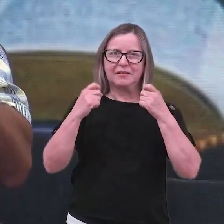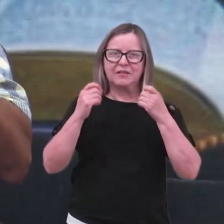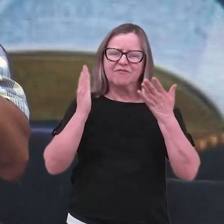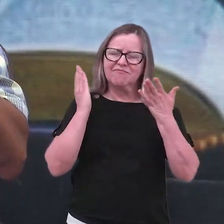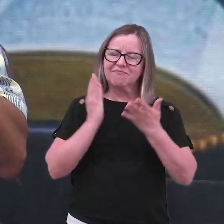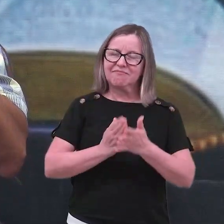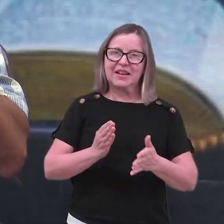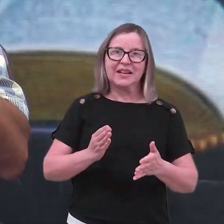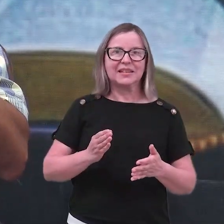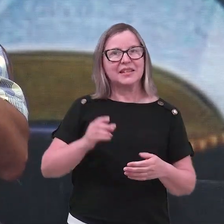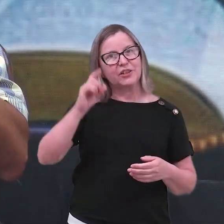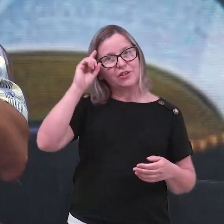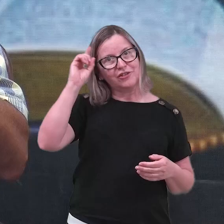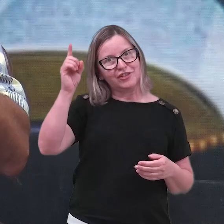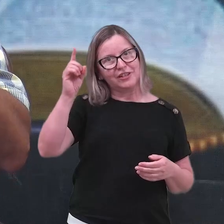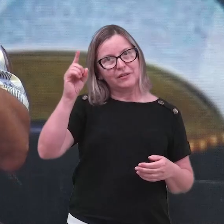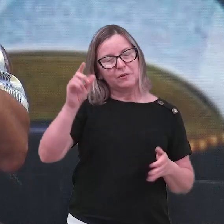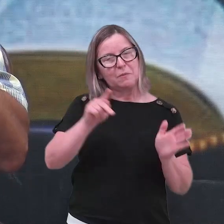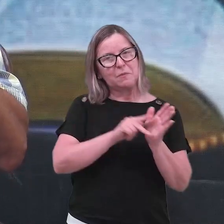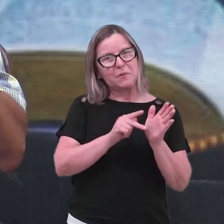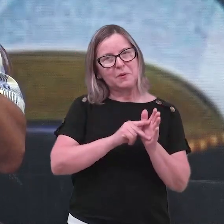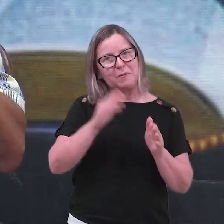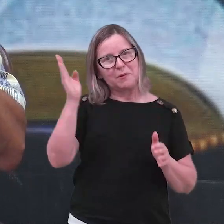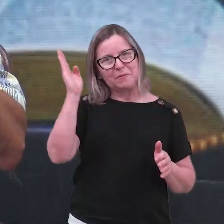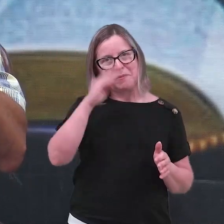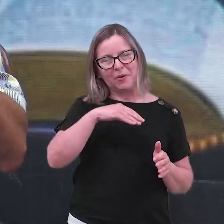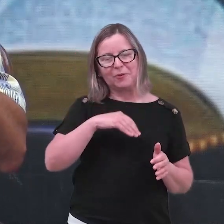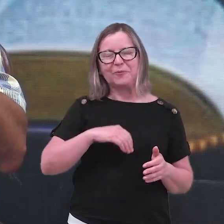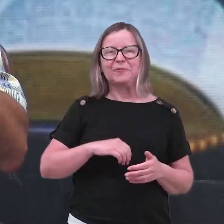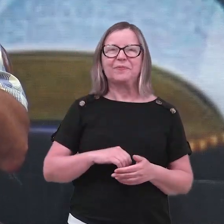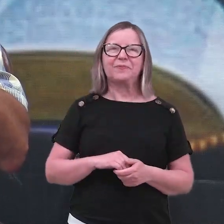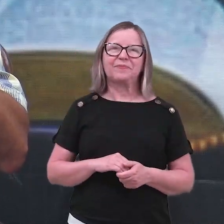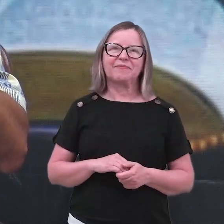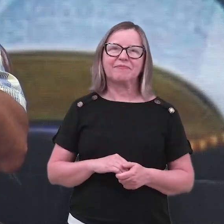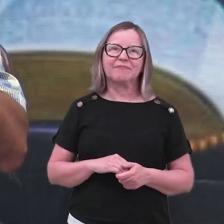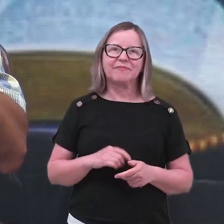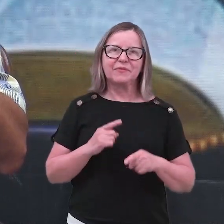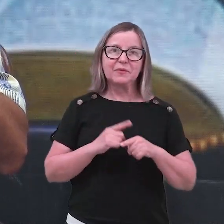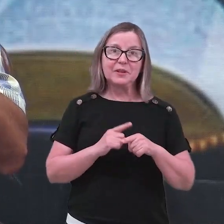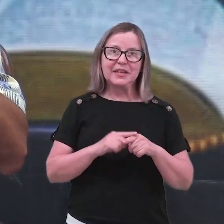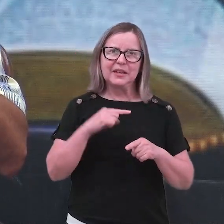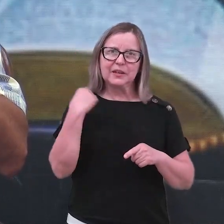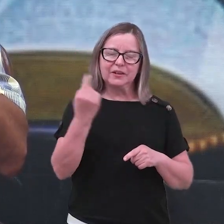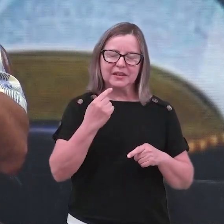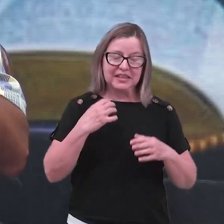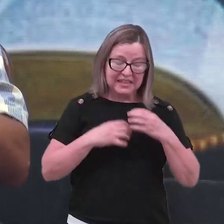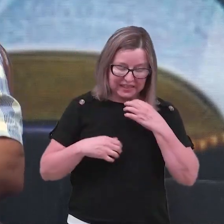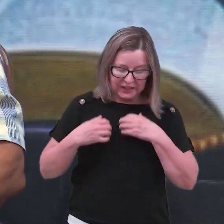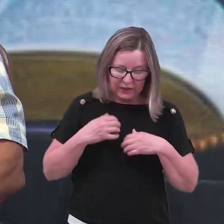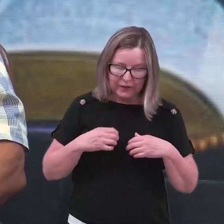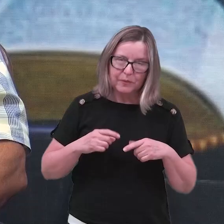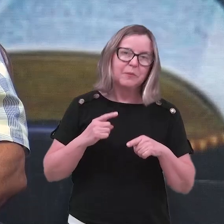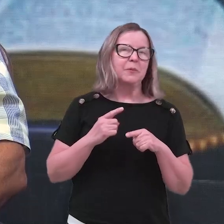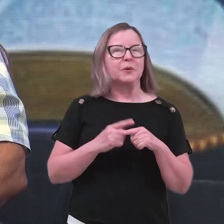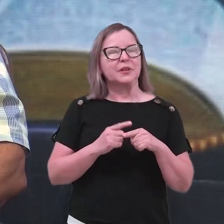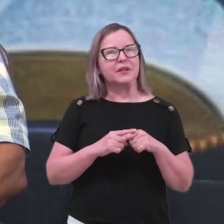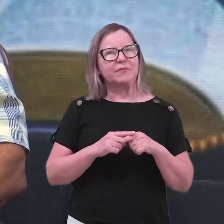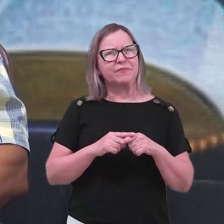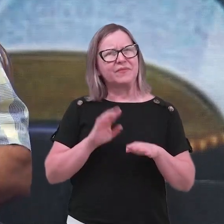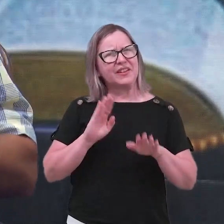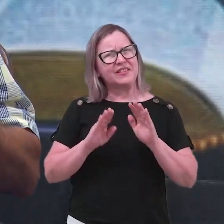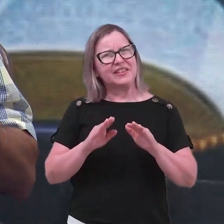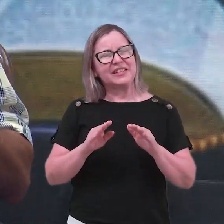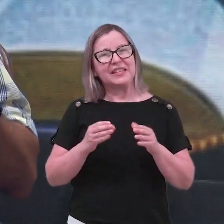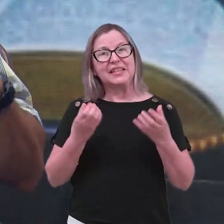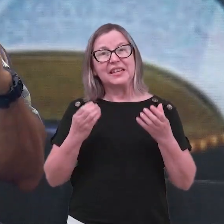Basta cada dia o seu próprio mal. Por que nós ficamos ansiosos? Porque nós muitas vezes